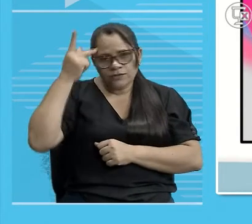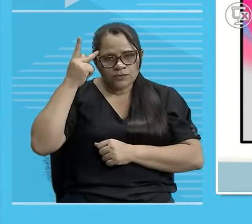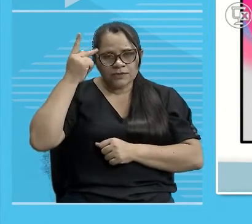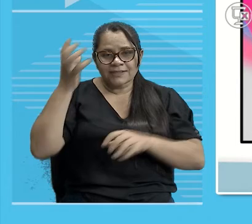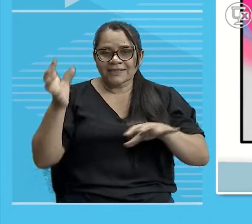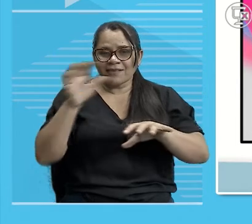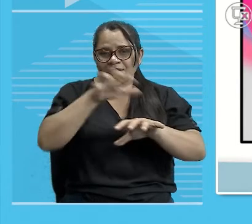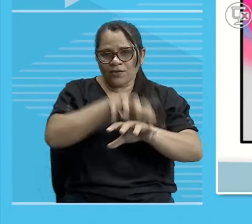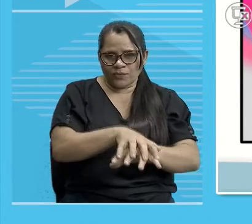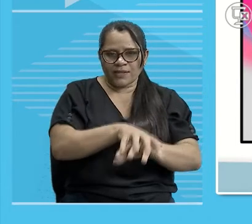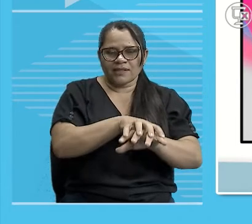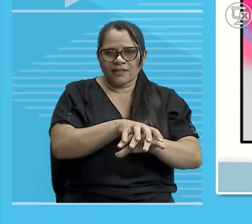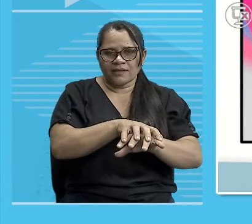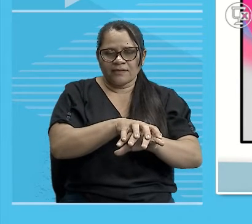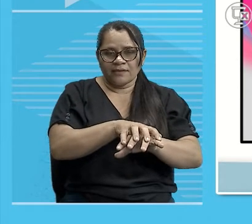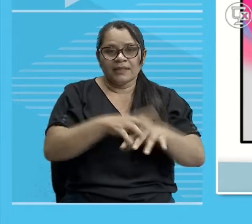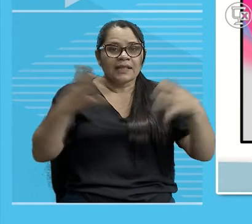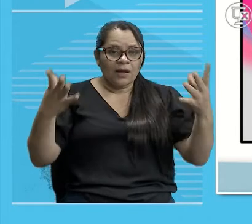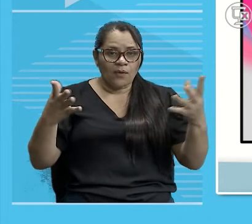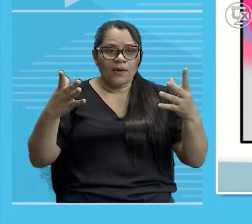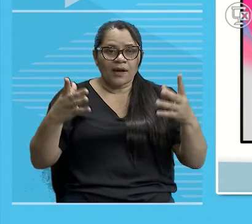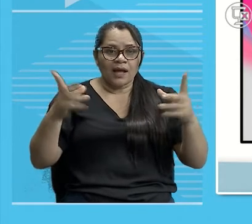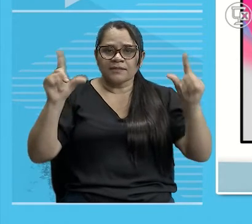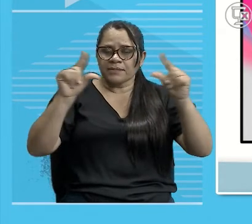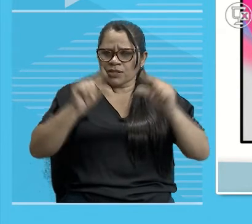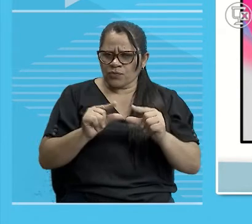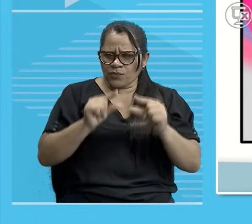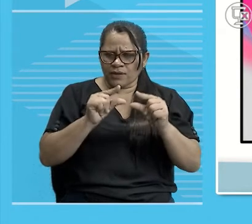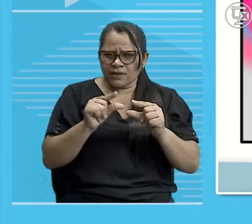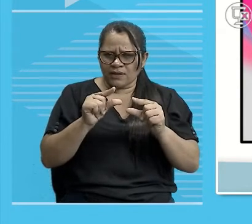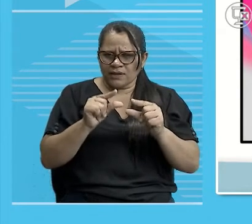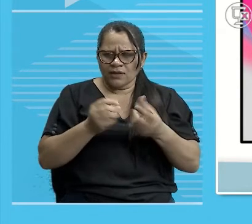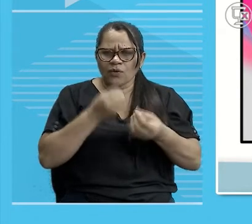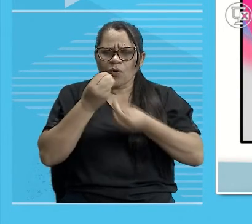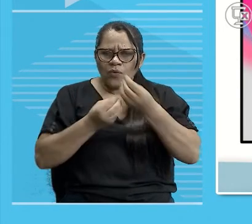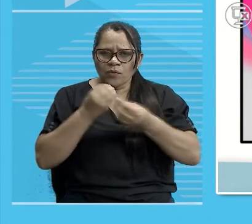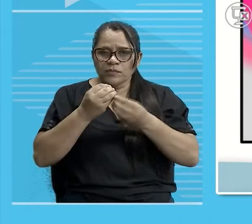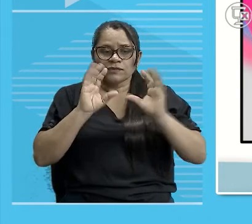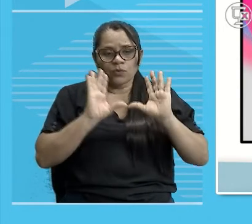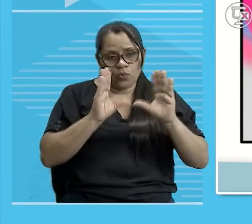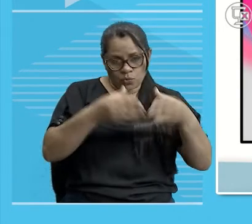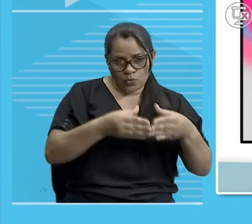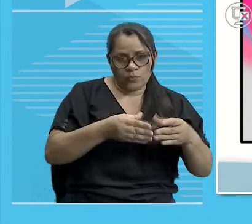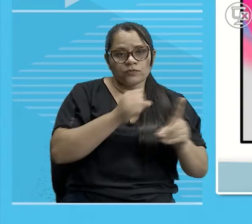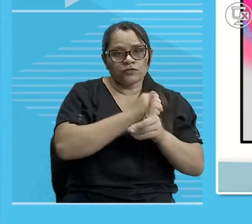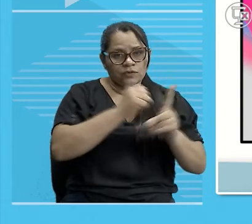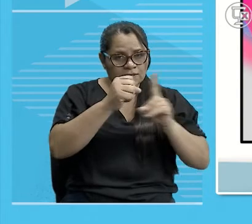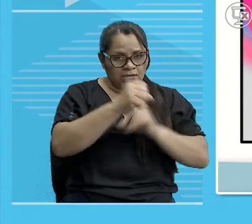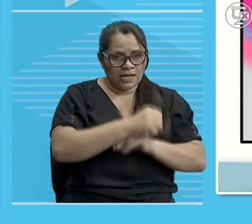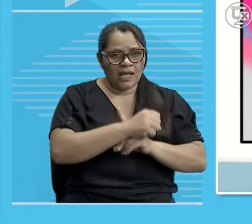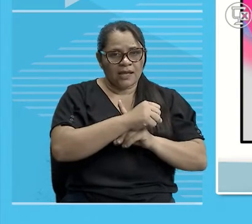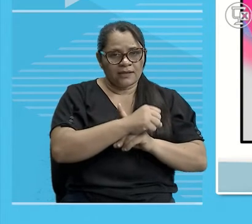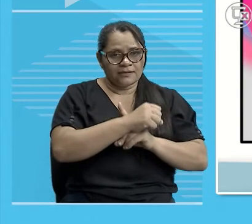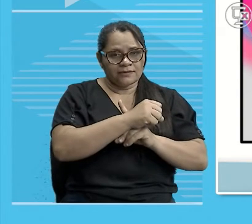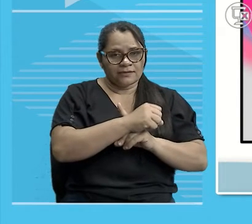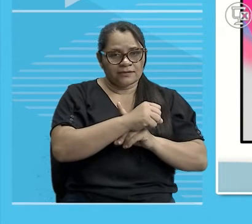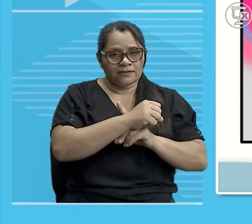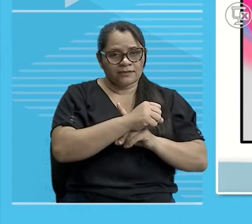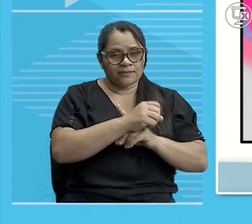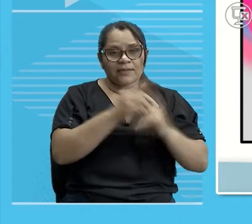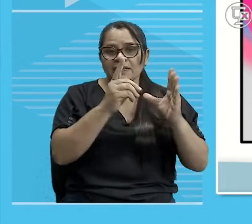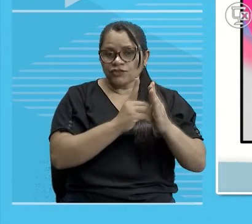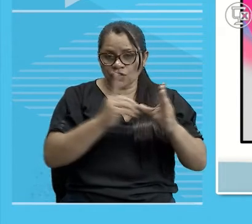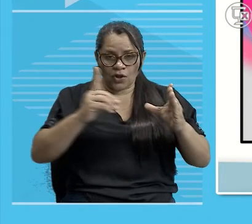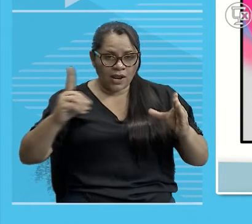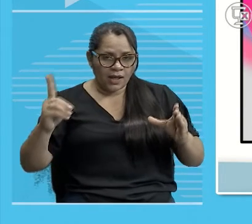as minorias que são minorias minorias são grupos sociais que são oprimidos um exemplo de